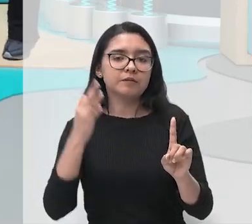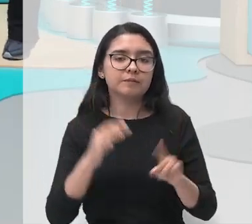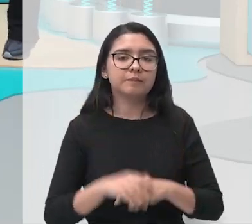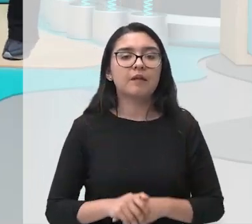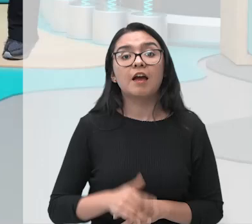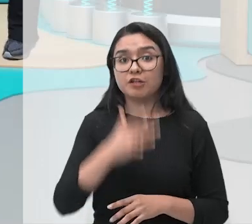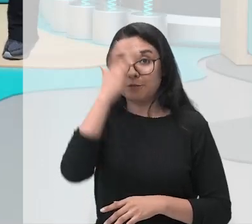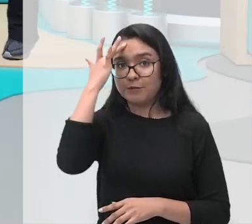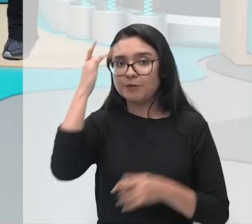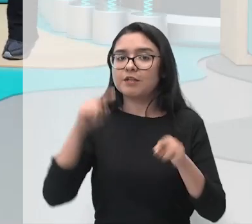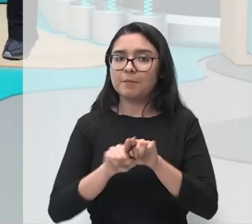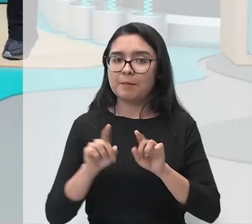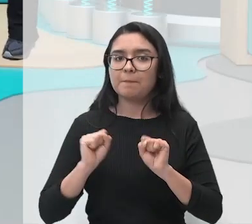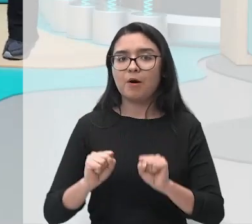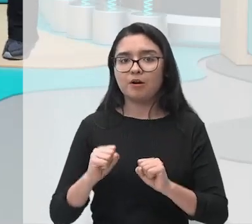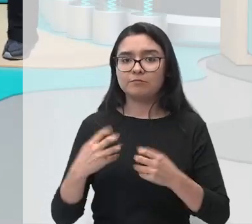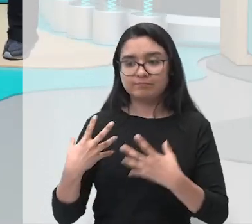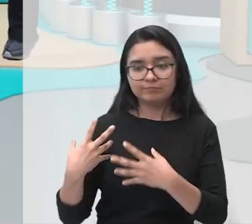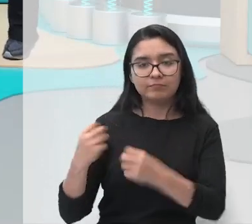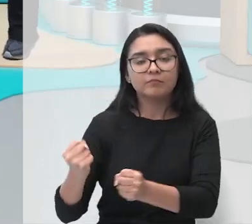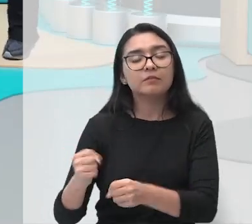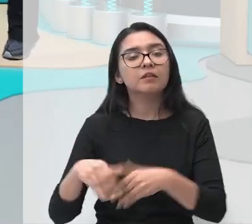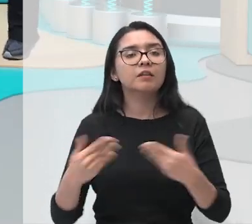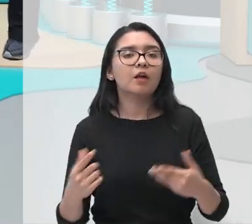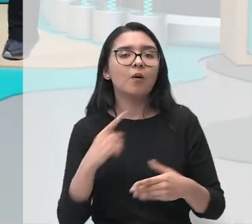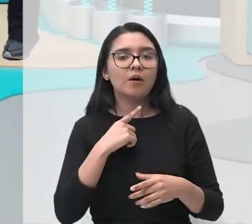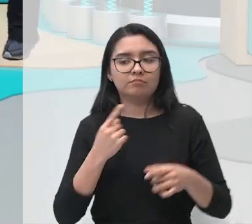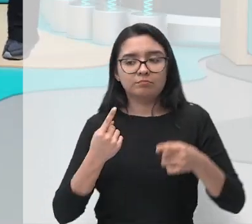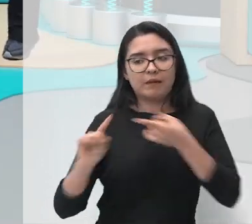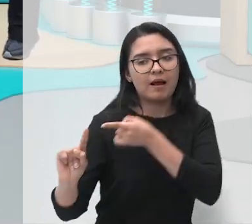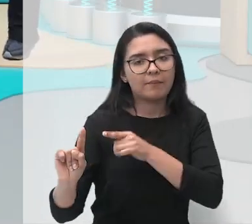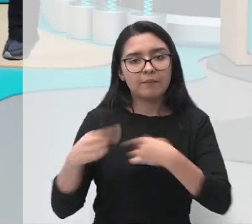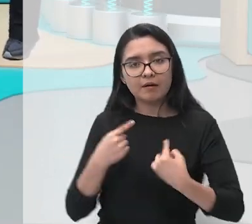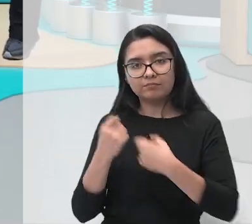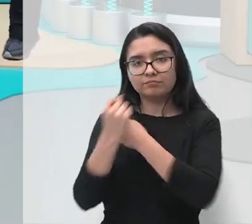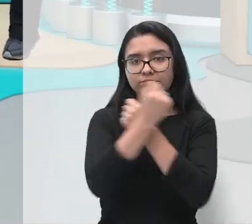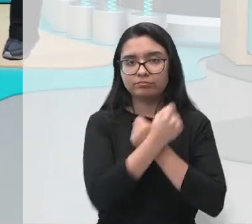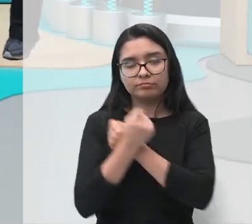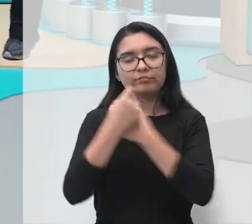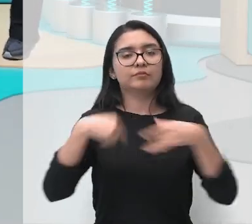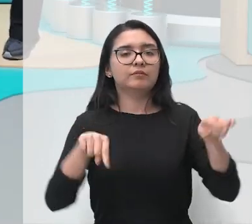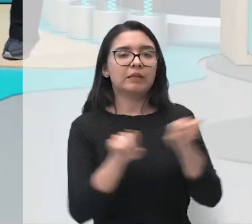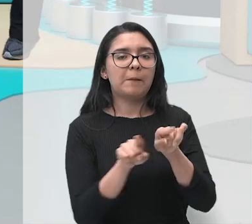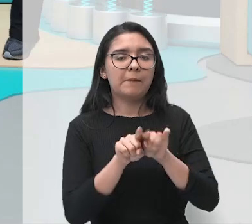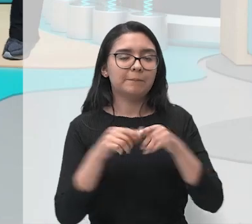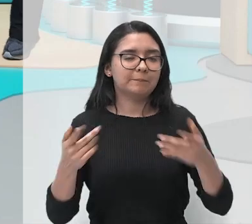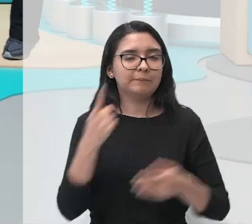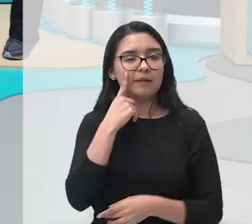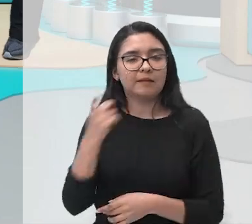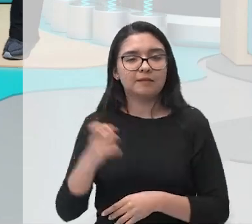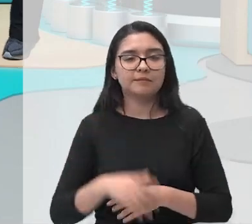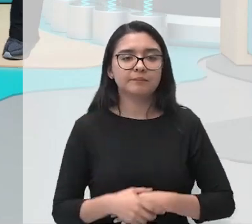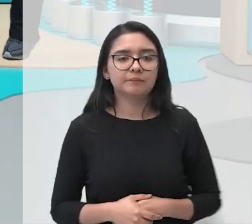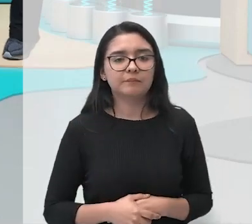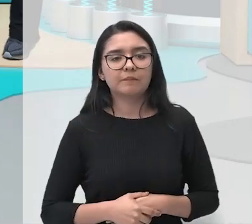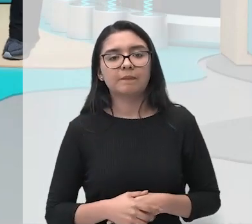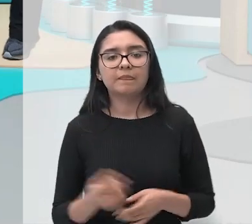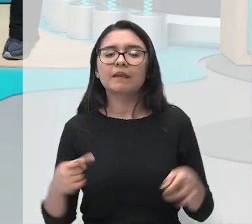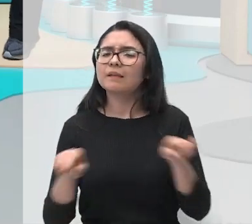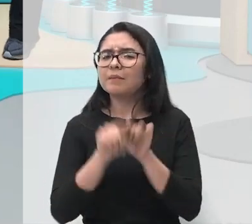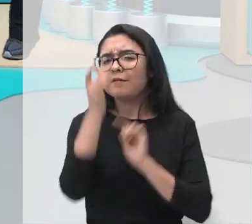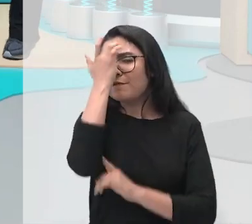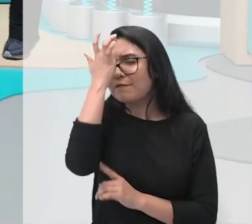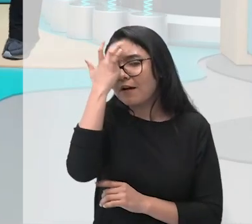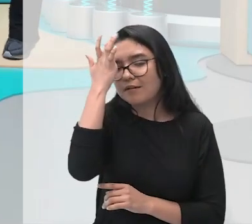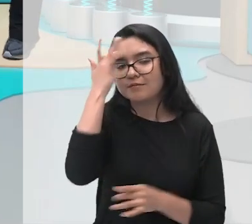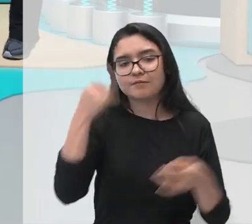as pessoas também vão te atacar. Então, é um jogo de ataque e defesa. Bem interessante, né? E muito